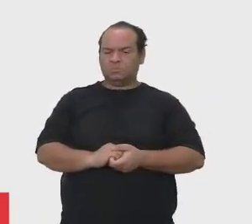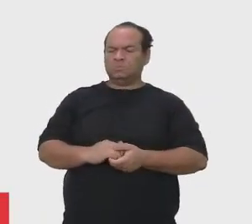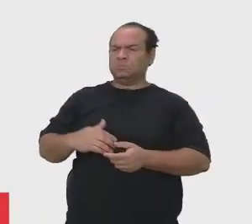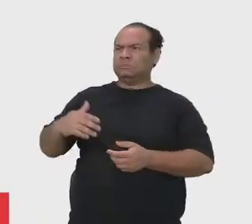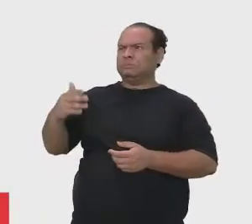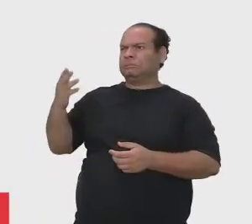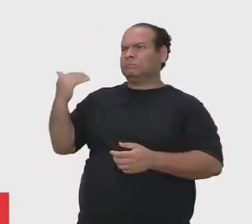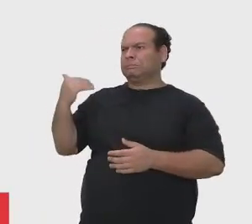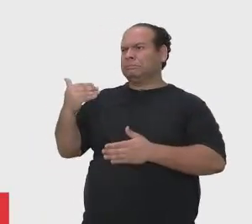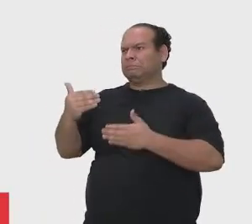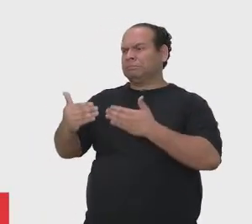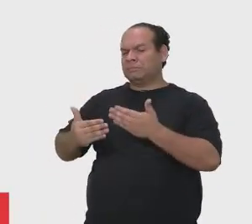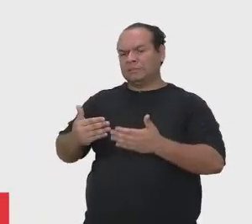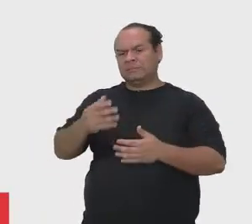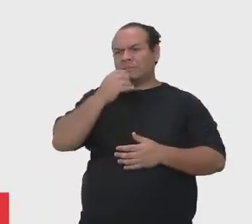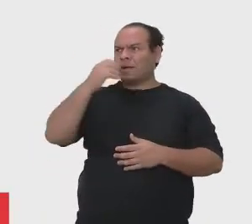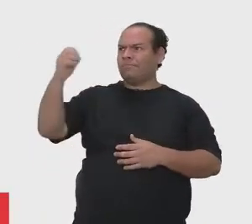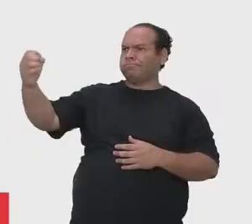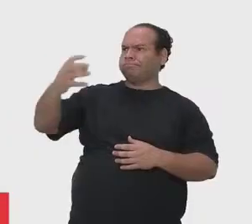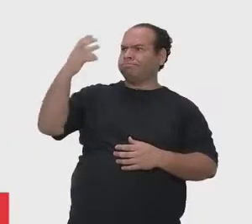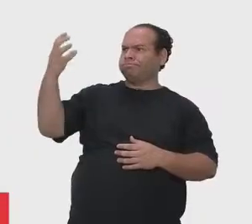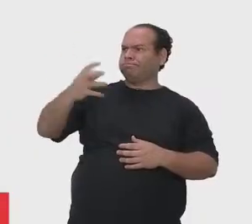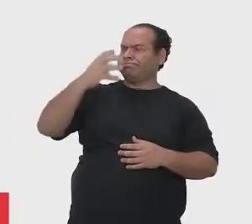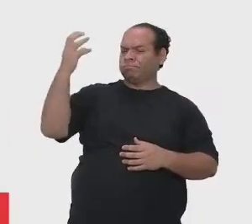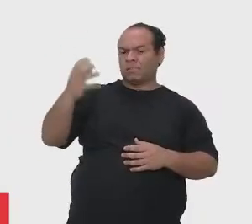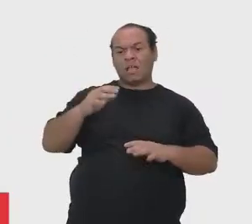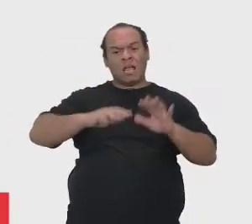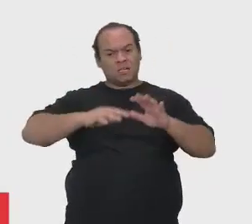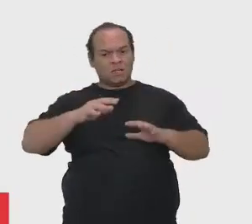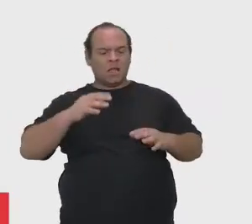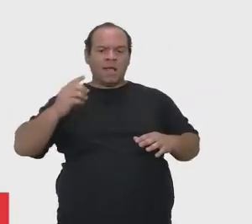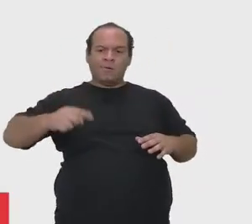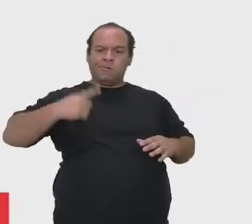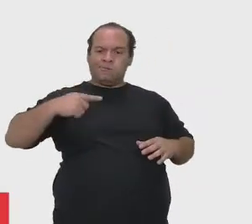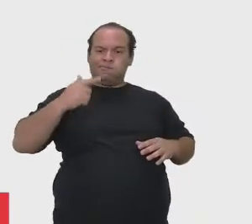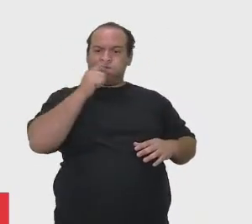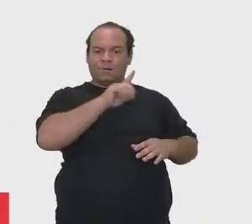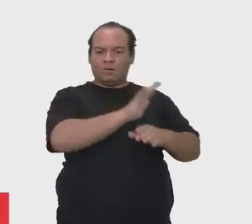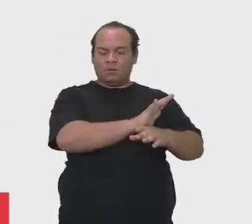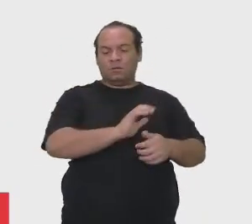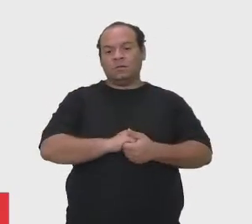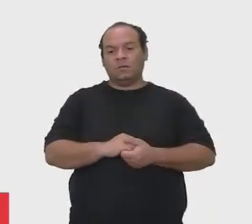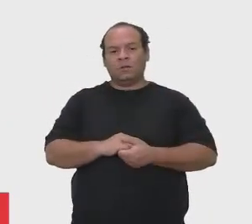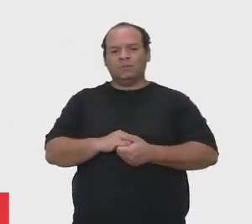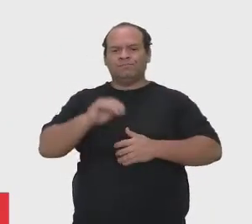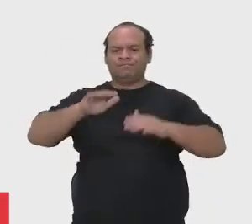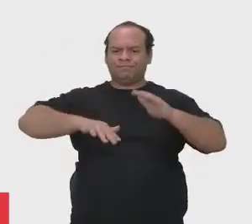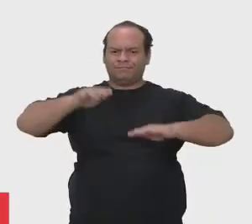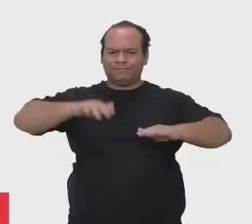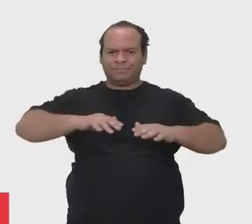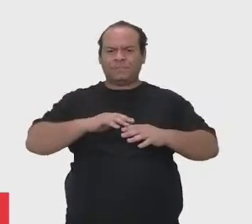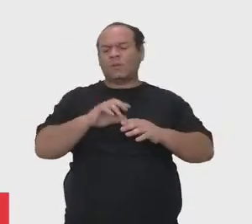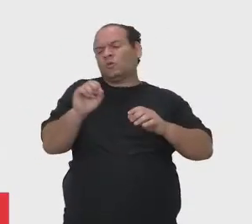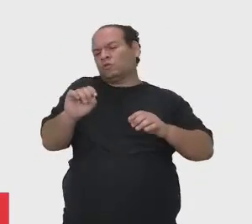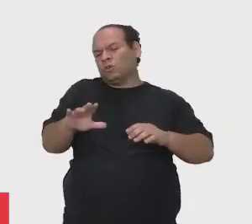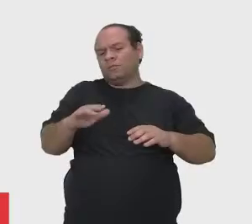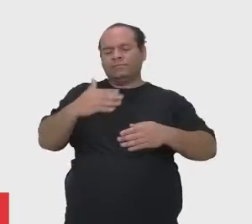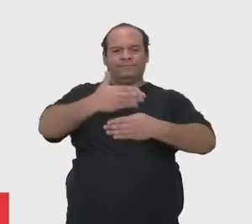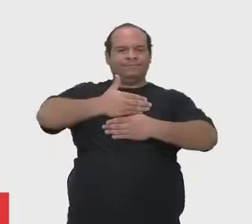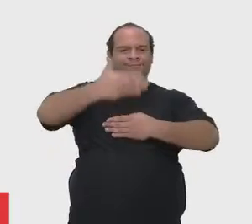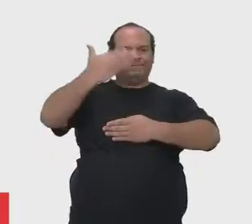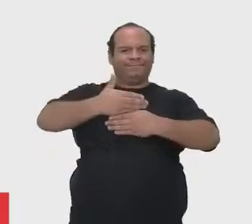muitas vezes não ligar o ar-condicionado, porque às vezes um ventilador está dando conta, ou nem precisa, às vezes abre a janela,